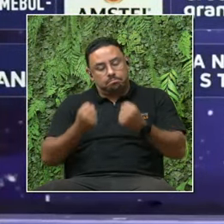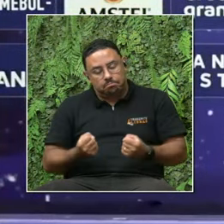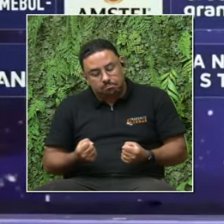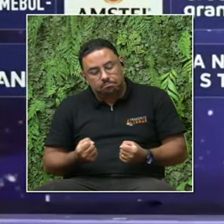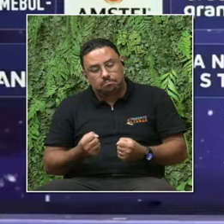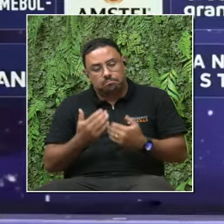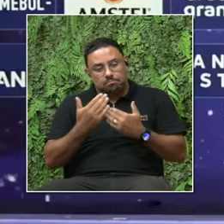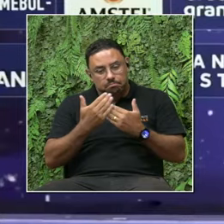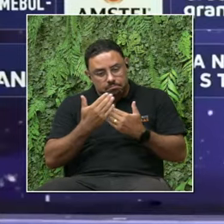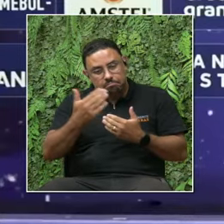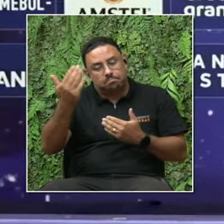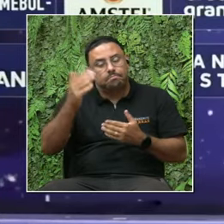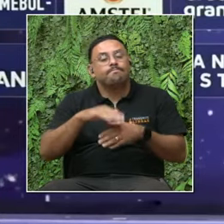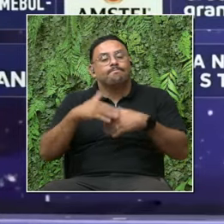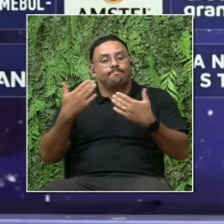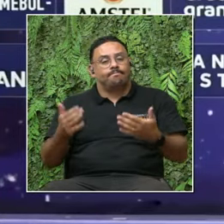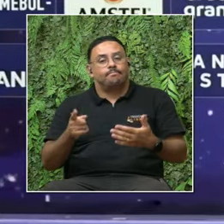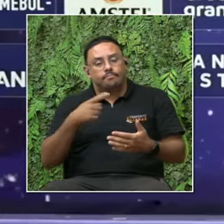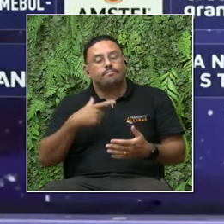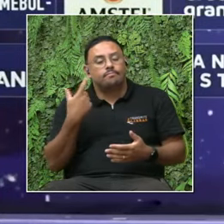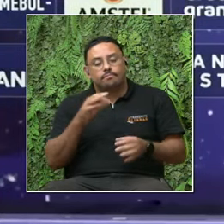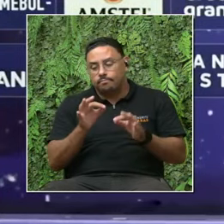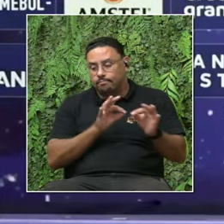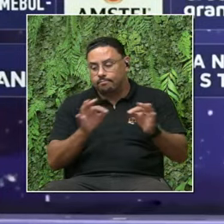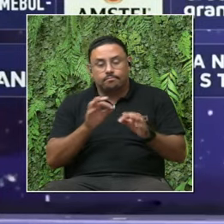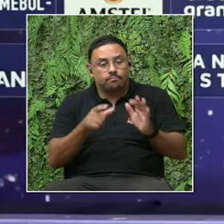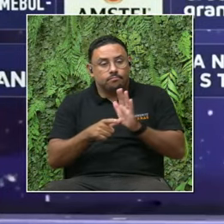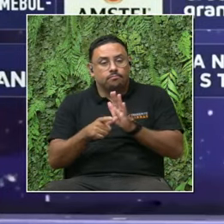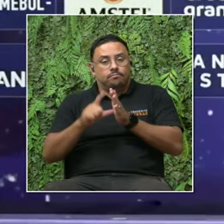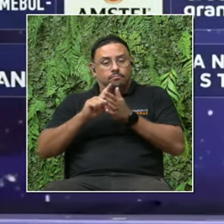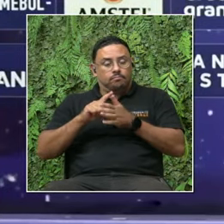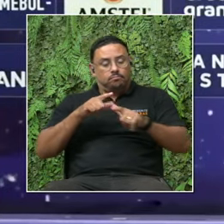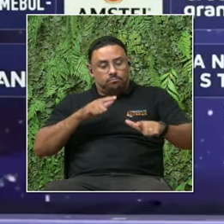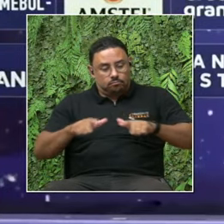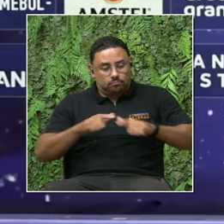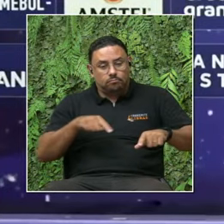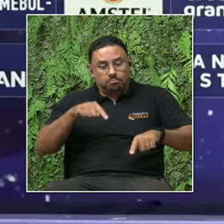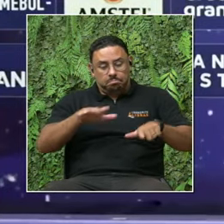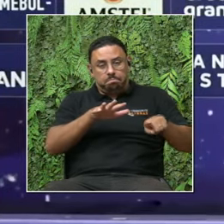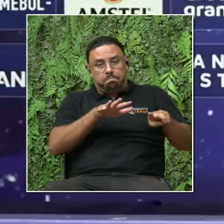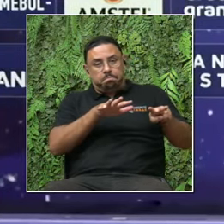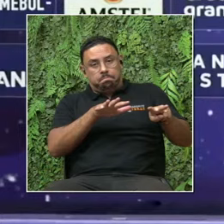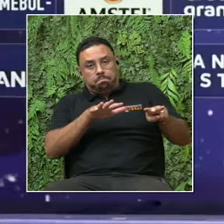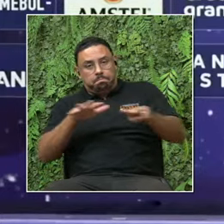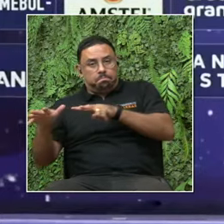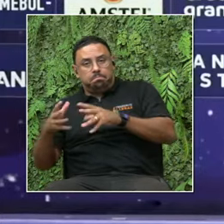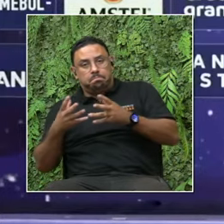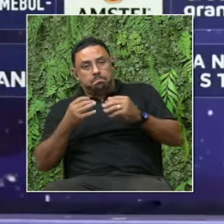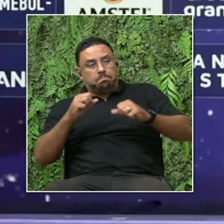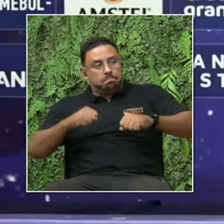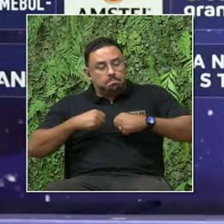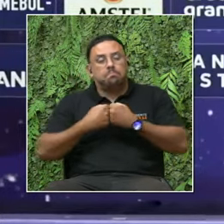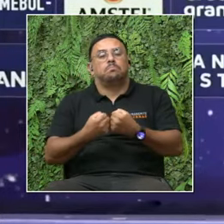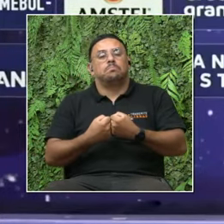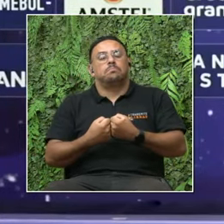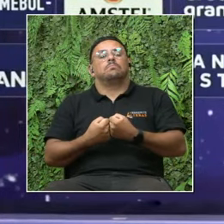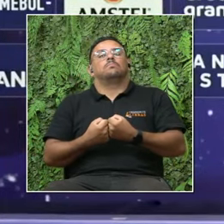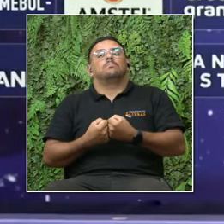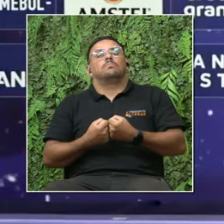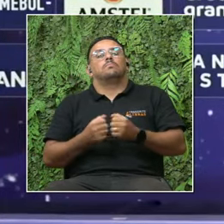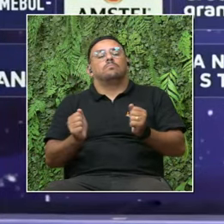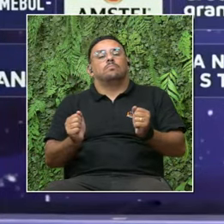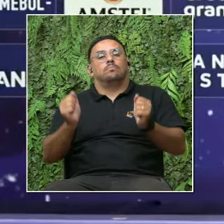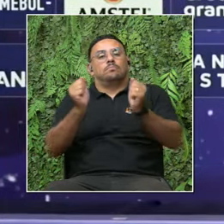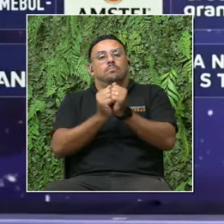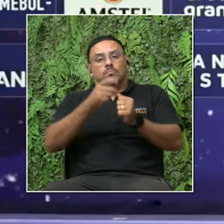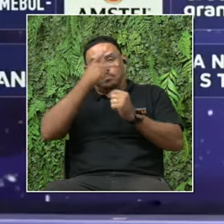daqui para frente eh mas a gente se preparou bem Trabalhou bem nessas semanas longas que tivemos de trabalho eh junto